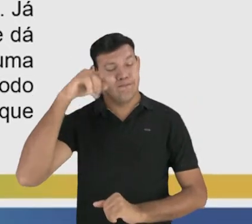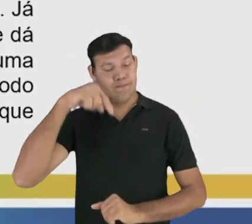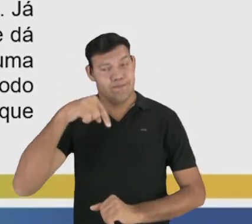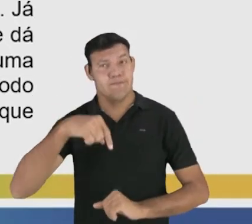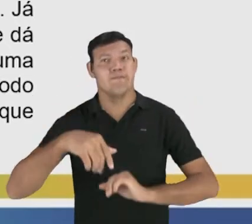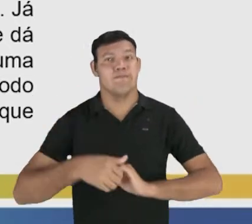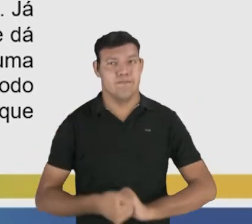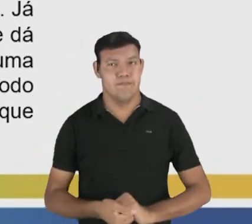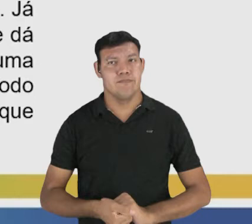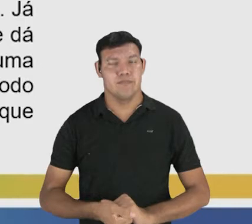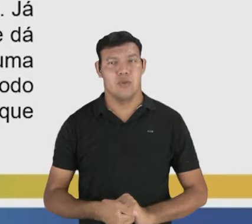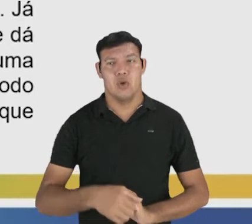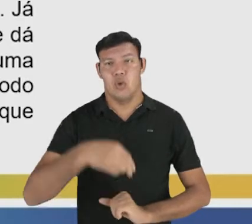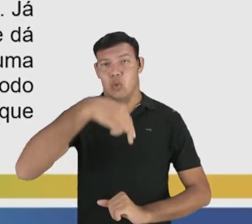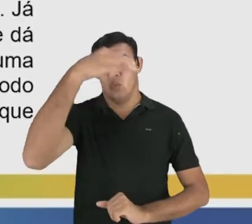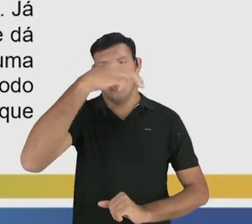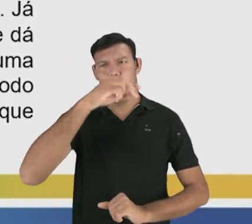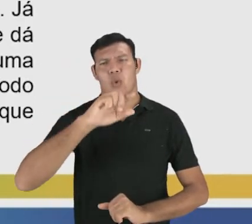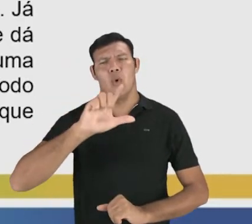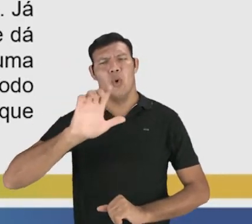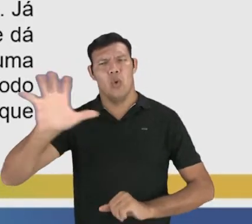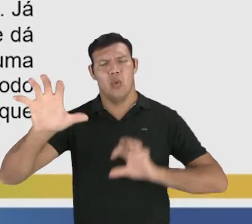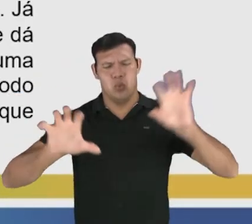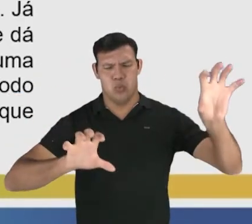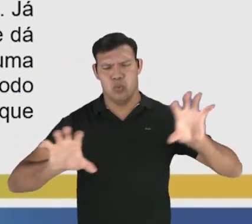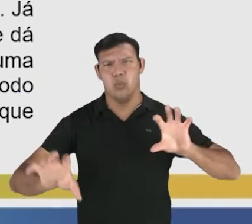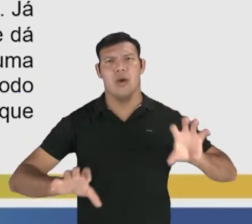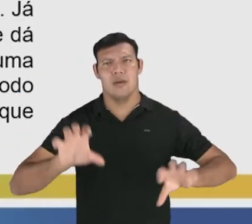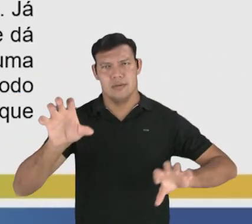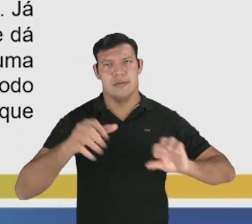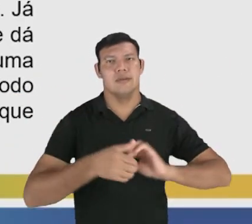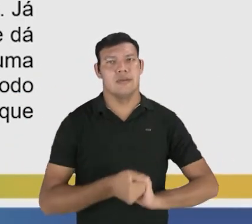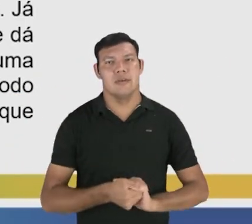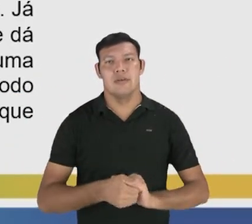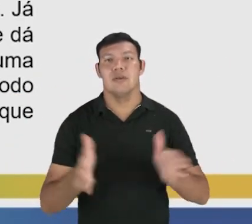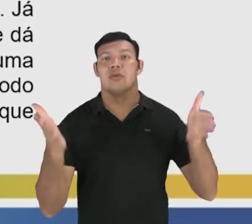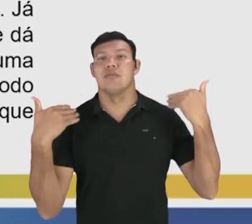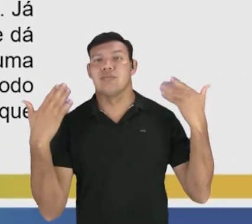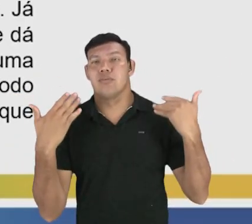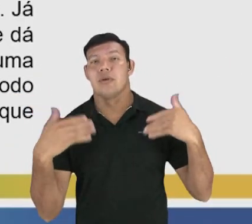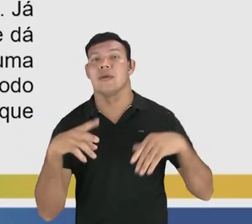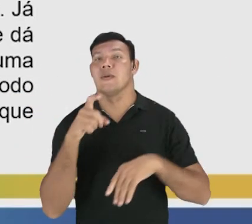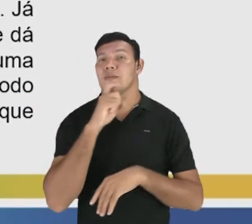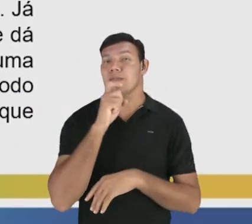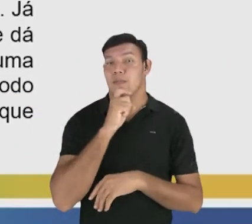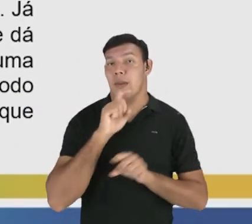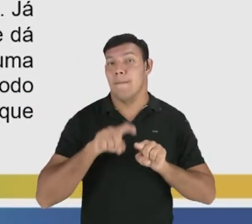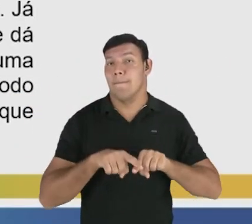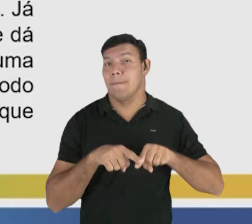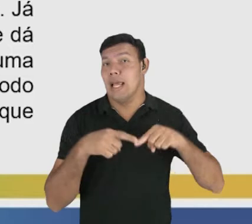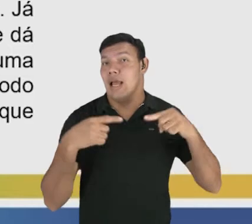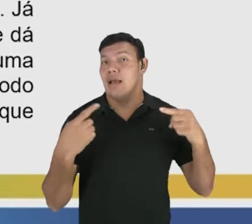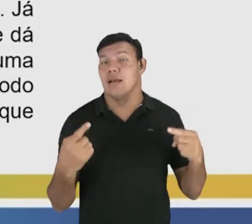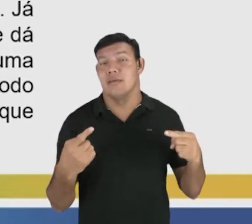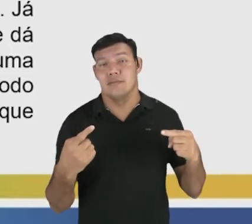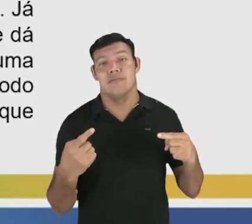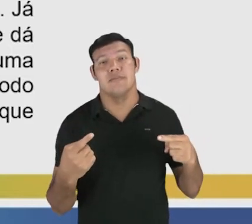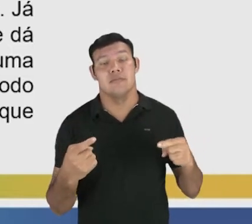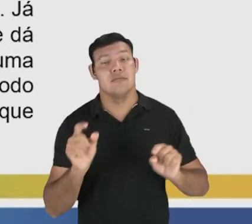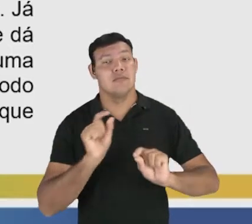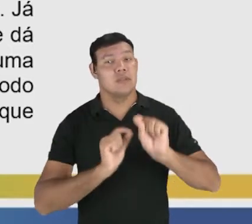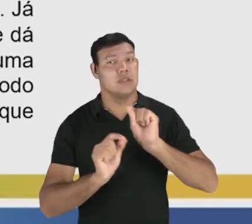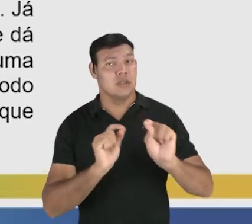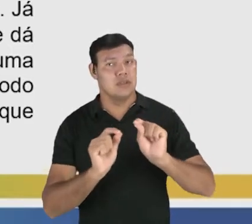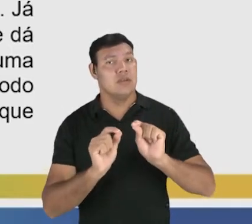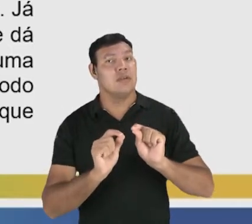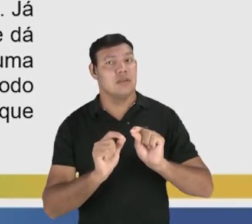vocês, não só no norte, mas em outras regiões também, vai ser justamente o verão e o inverno. Mas não significa